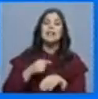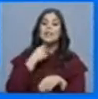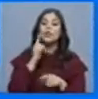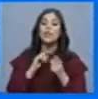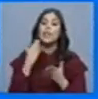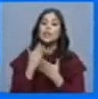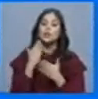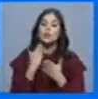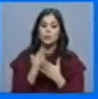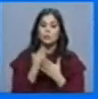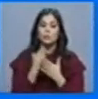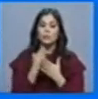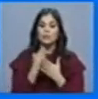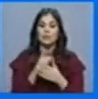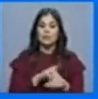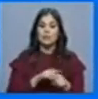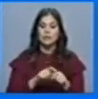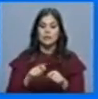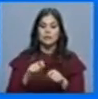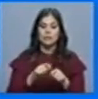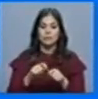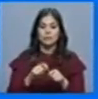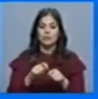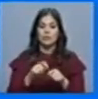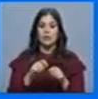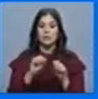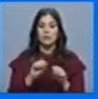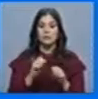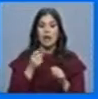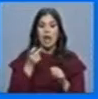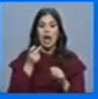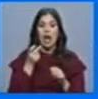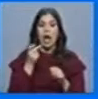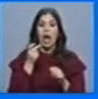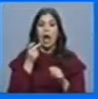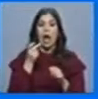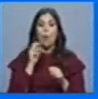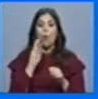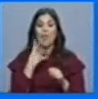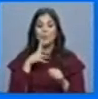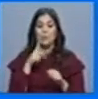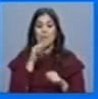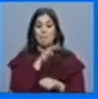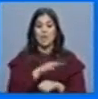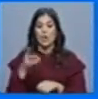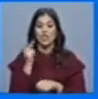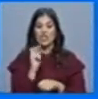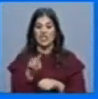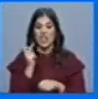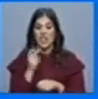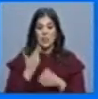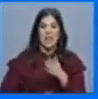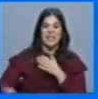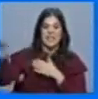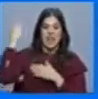que durante o período adiano, ou seja, há cerca de 4 mil milhões de anos, foi quando esta perturbação começou a